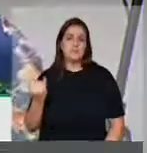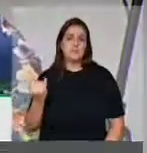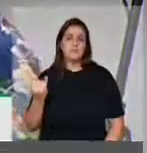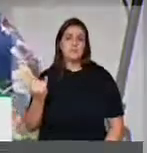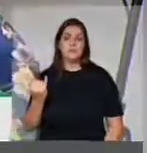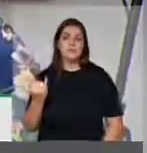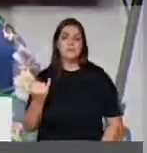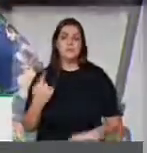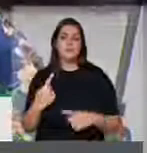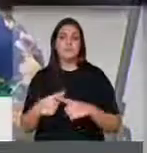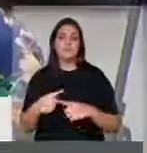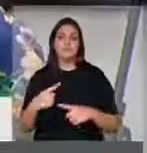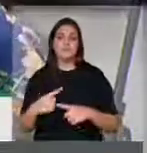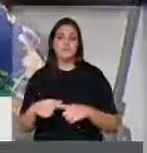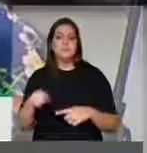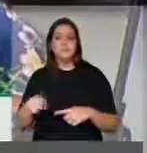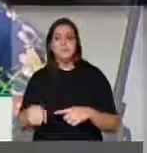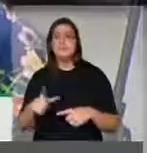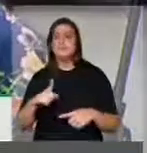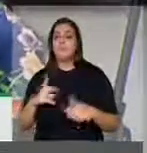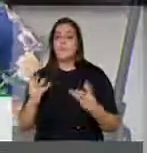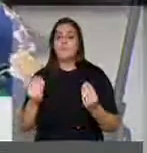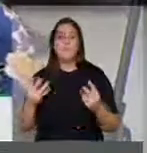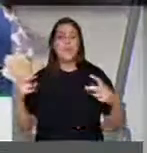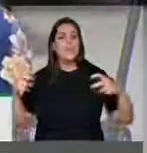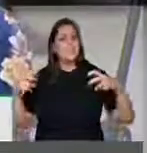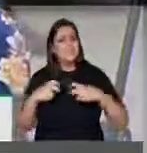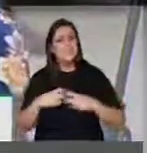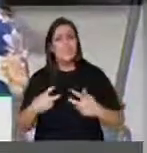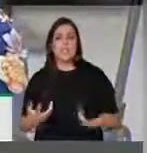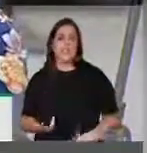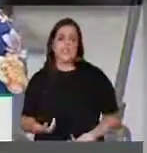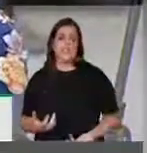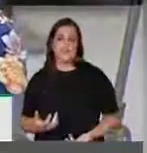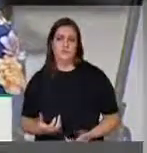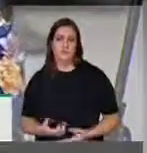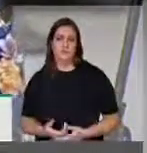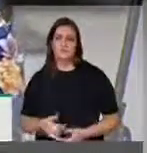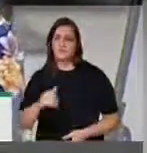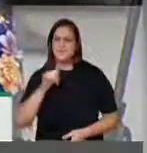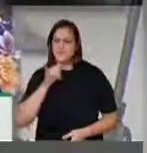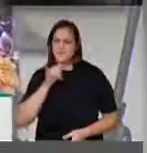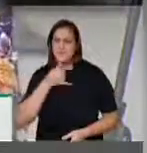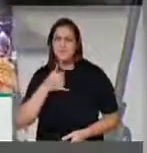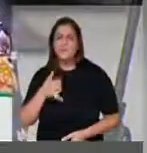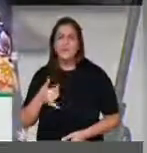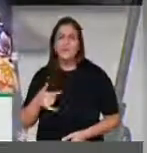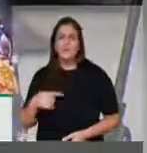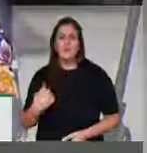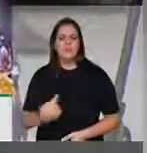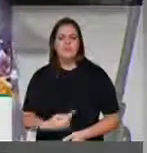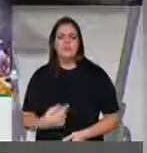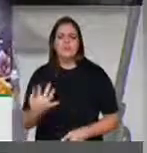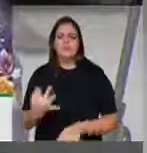rodoviária federal tem mais acidentes. Lamento profundamente que nós tenhamos sido